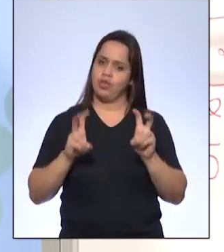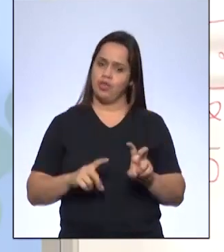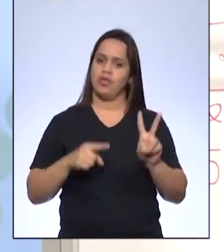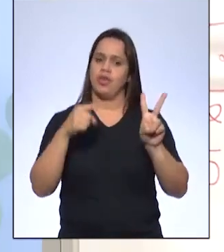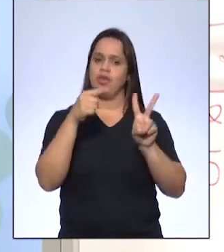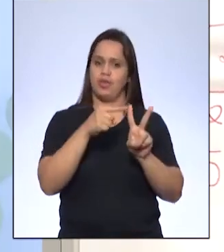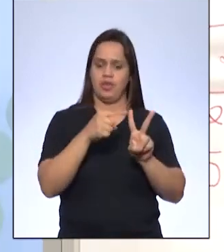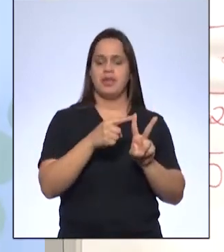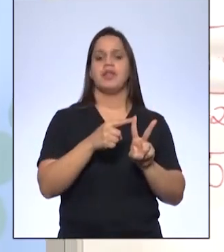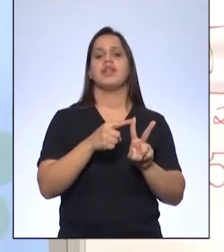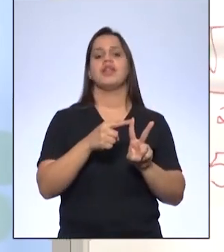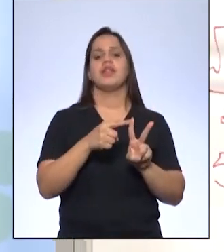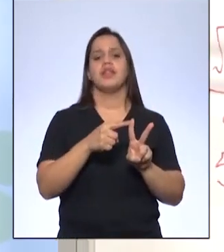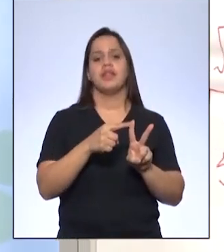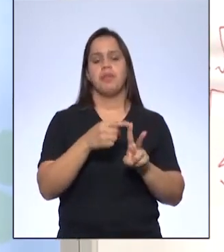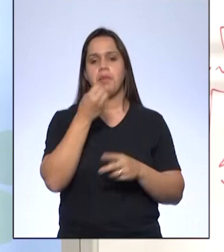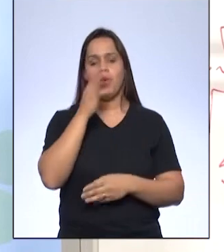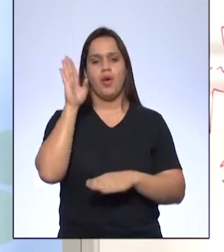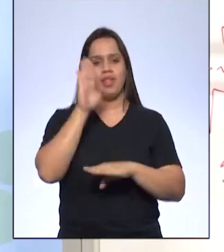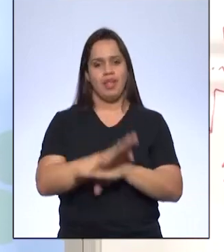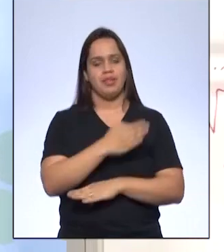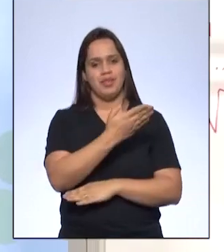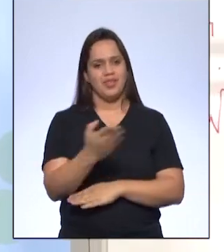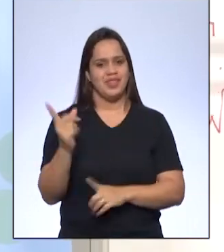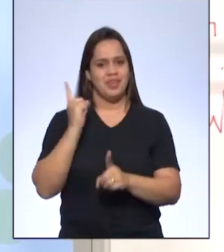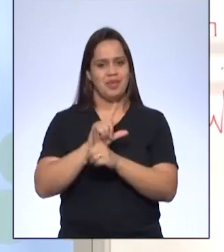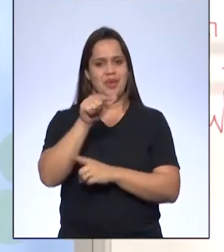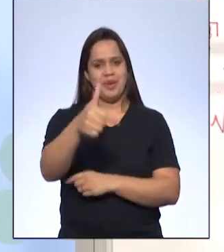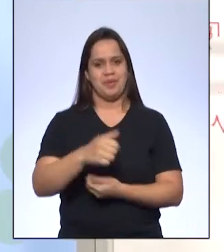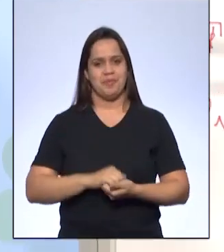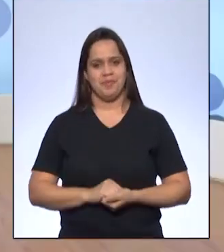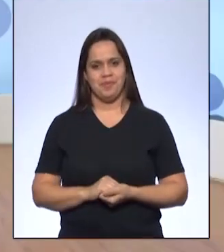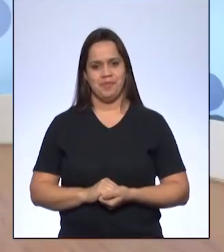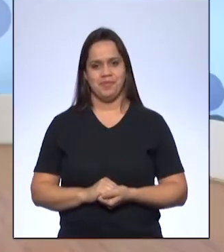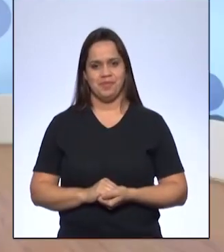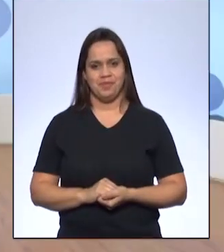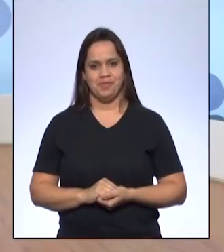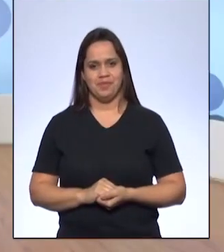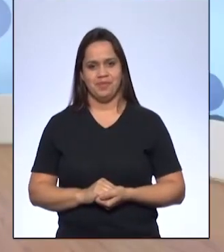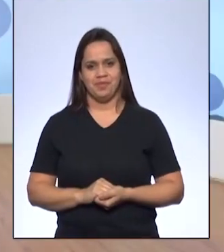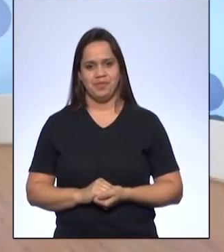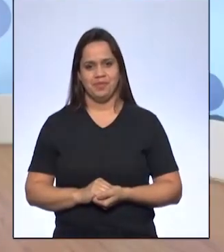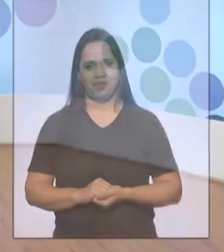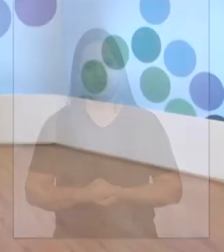ainda sobre radicais. Boa tarde para vocês e até a próxima. Até a próxima.